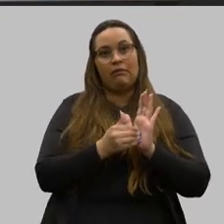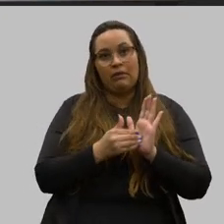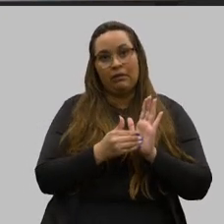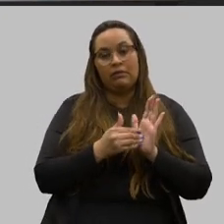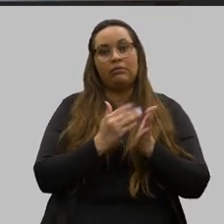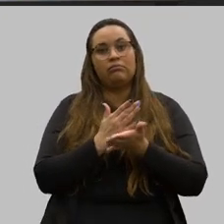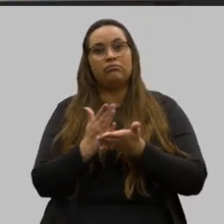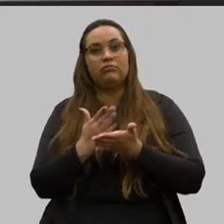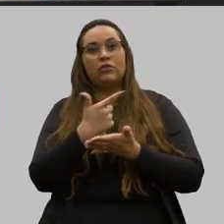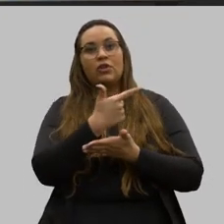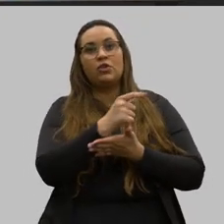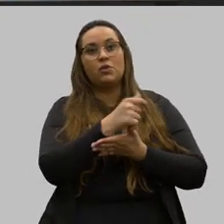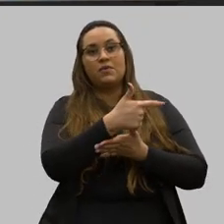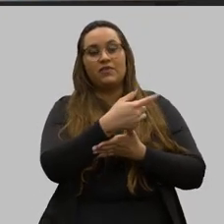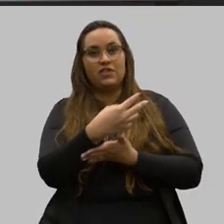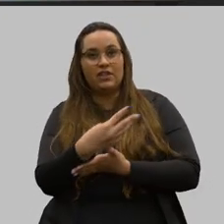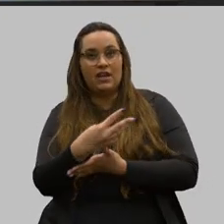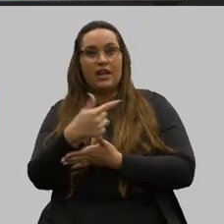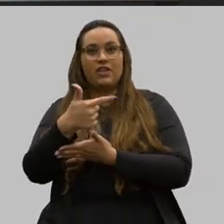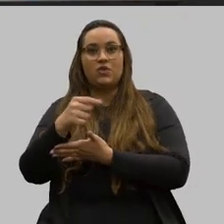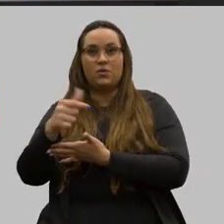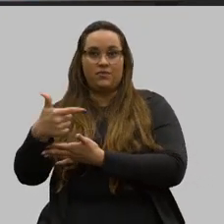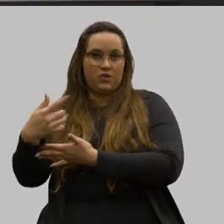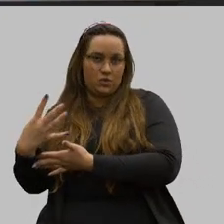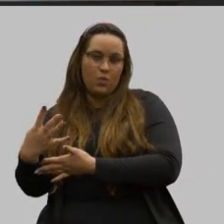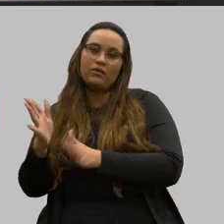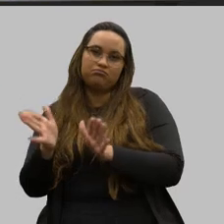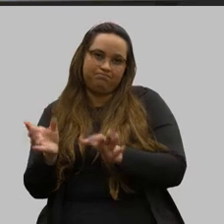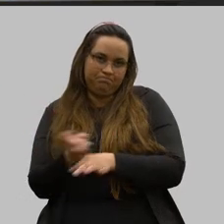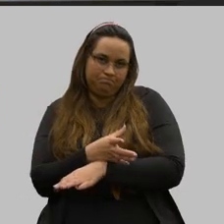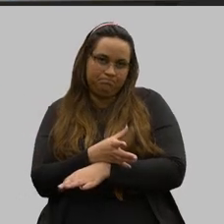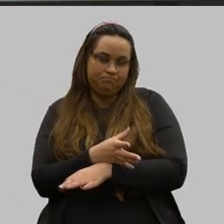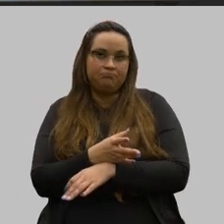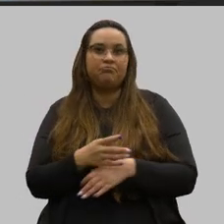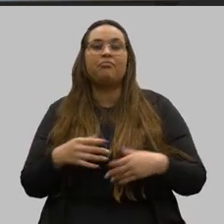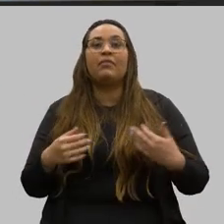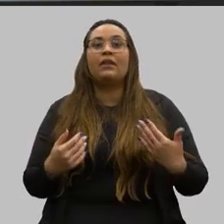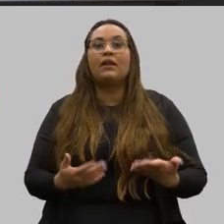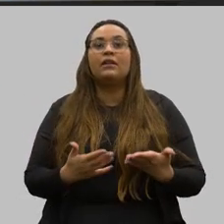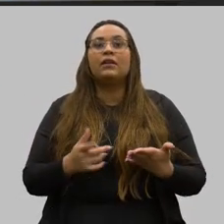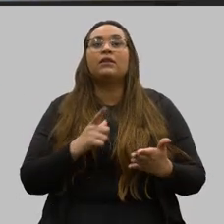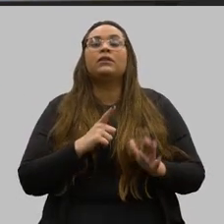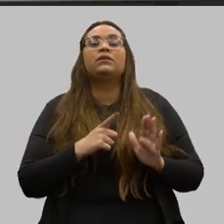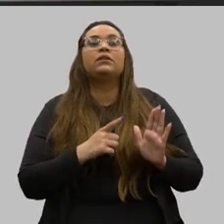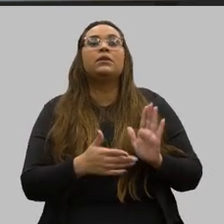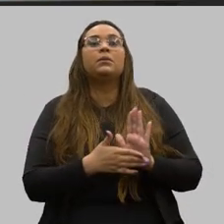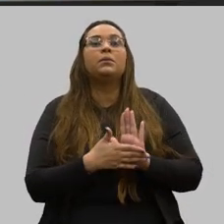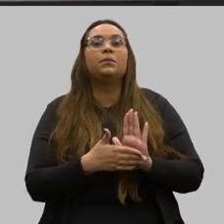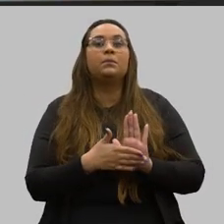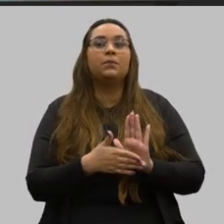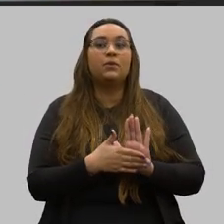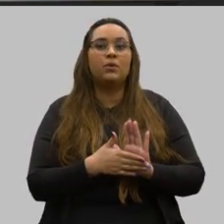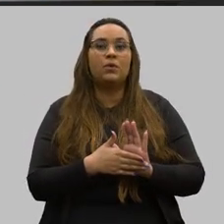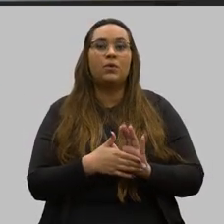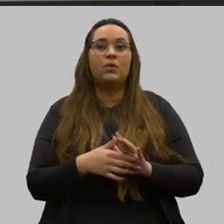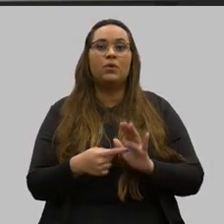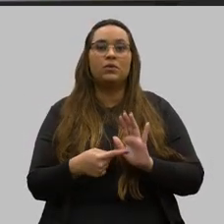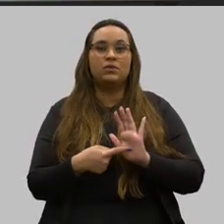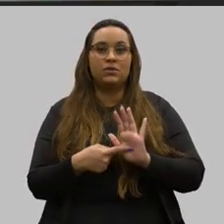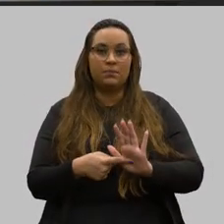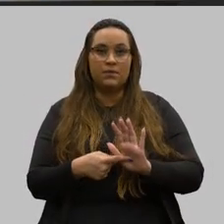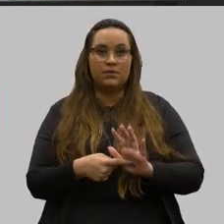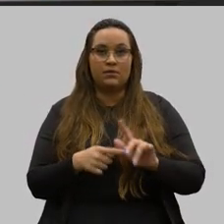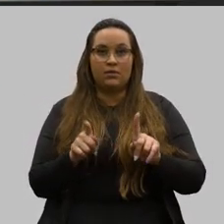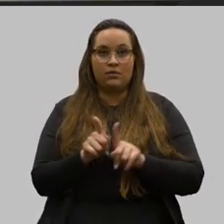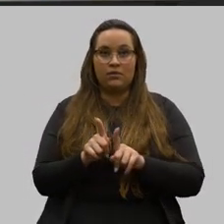24 que estamos já já se encerrou então este plano propõe estabelecer ou propôs estabelecer as diretrizes para as diversas